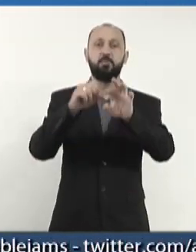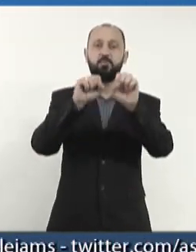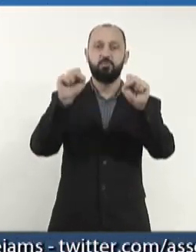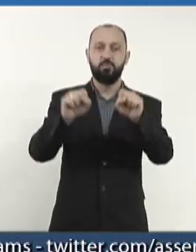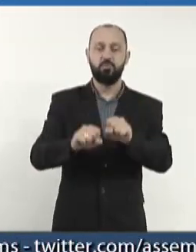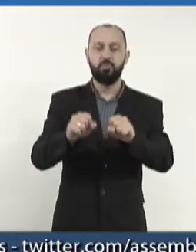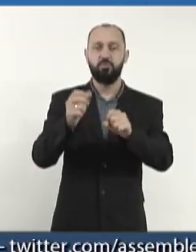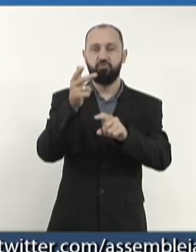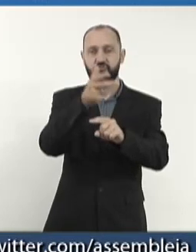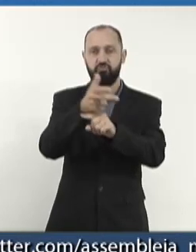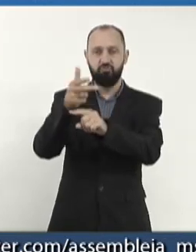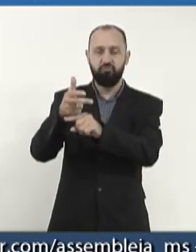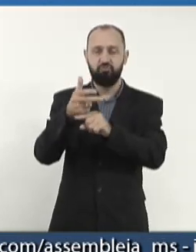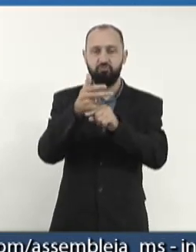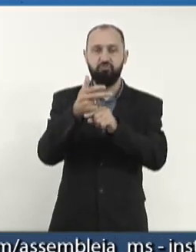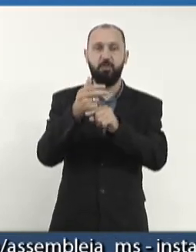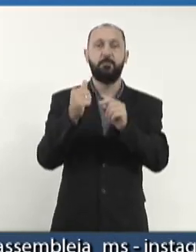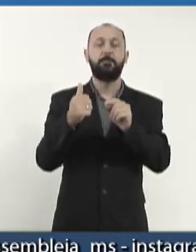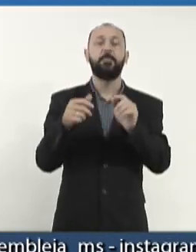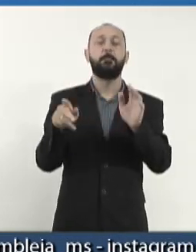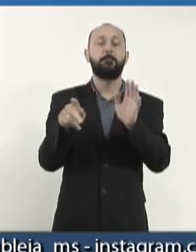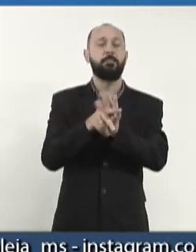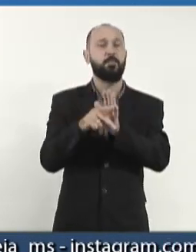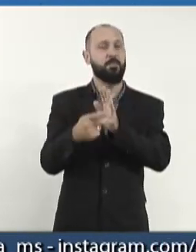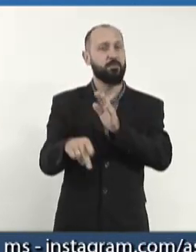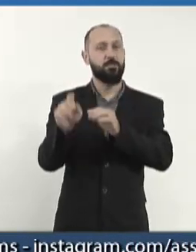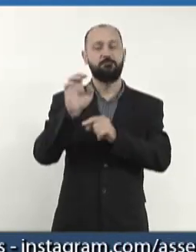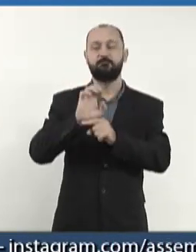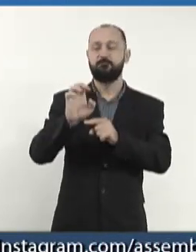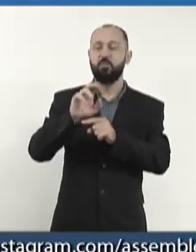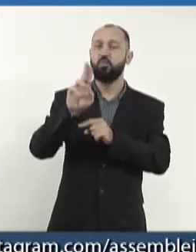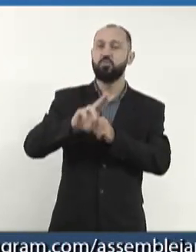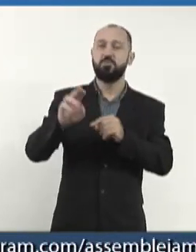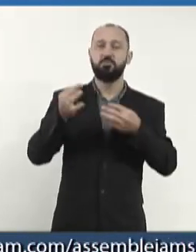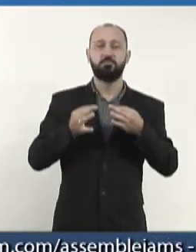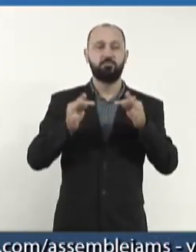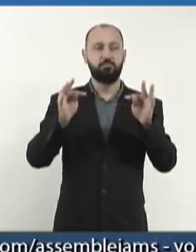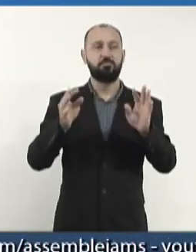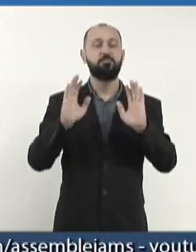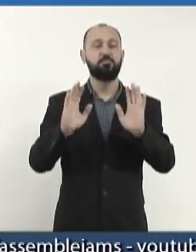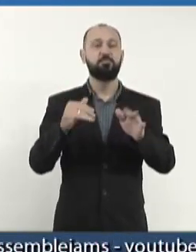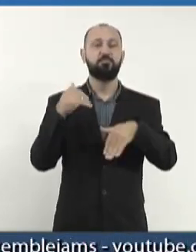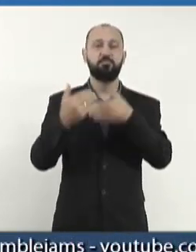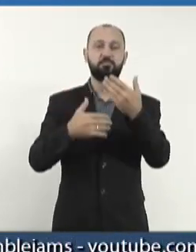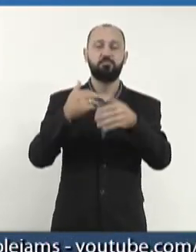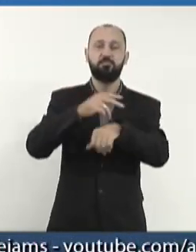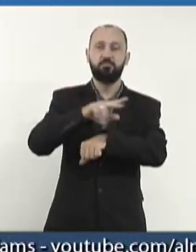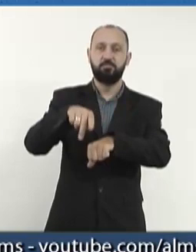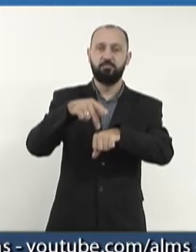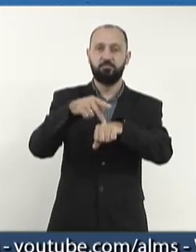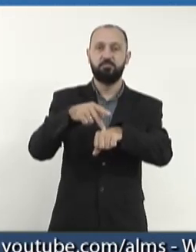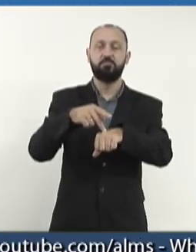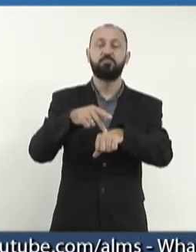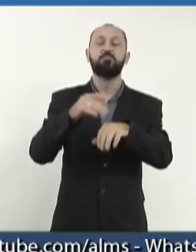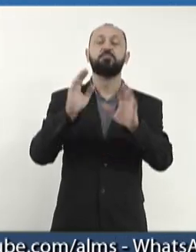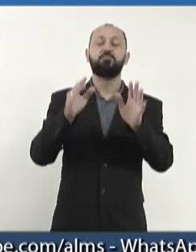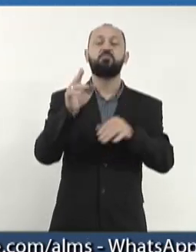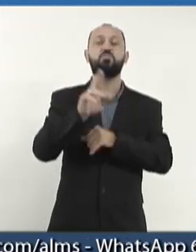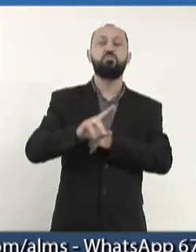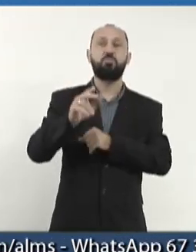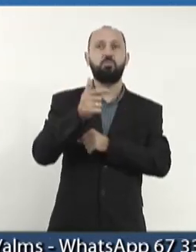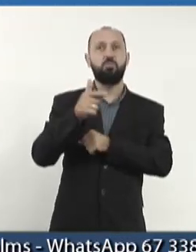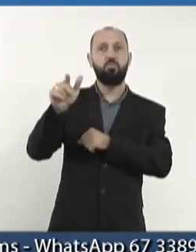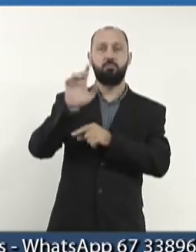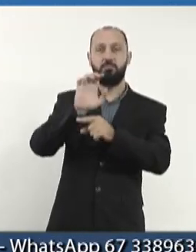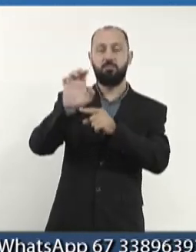de videomonitoramento eletrônico do Estado, com tecnologia já desenvolvida no país e também utilizada em